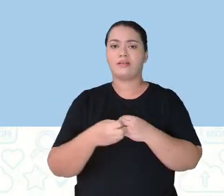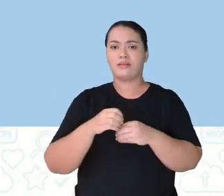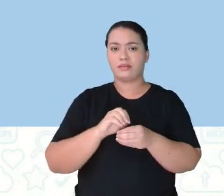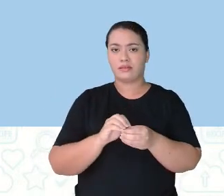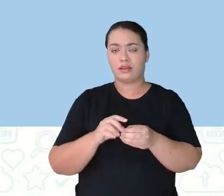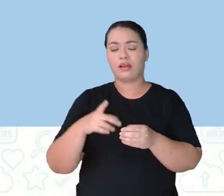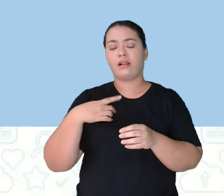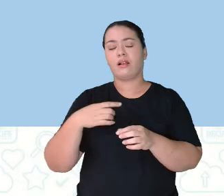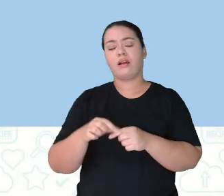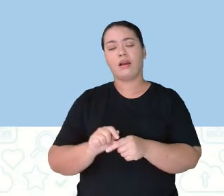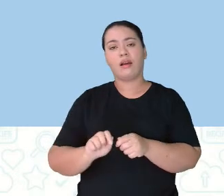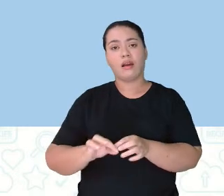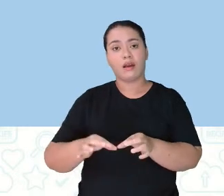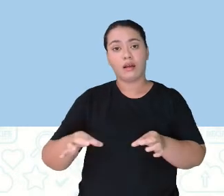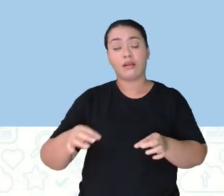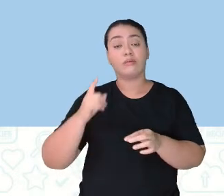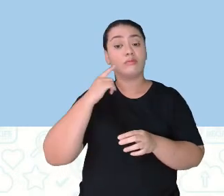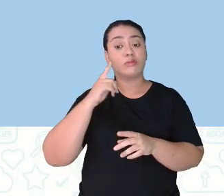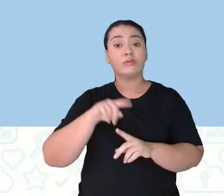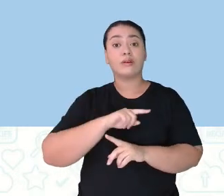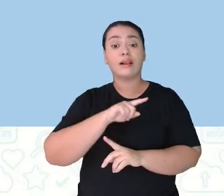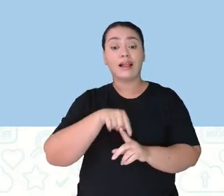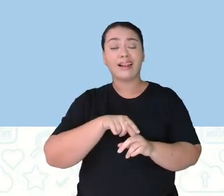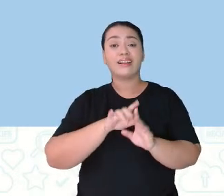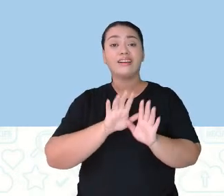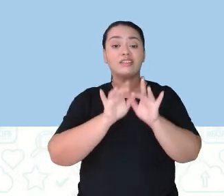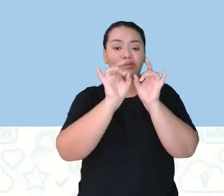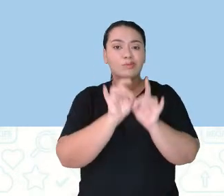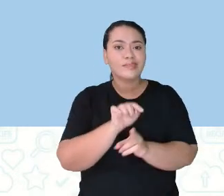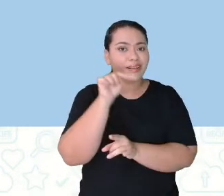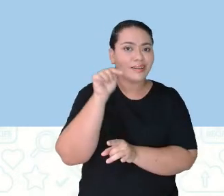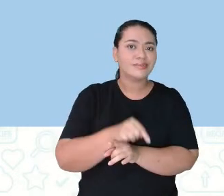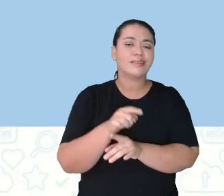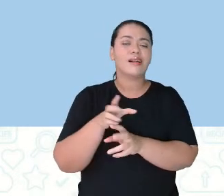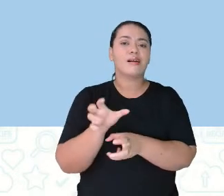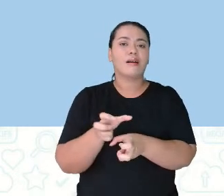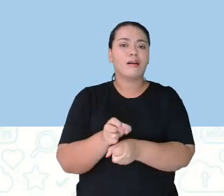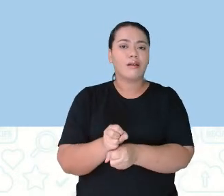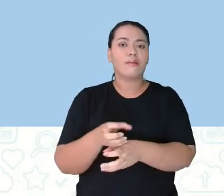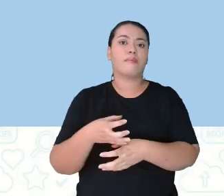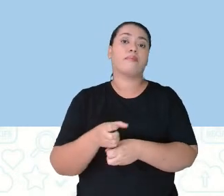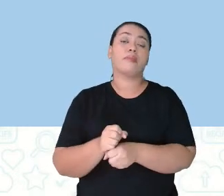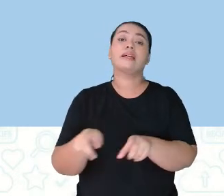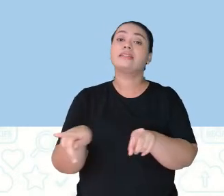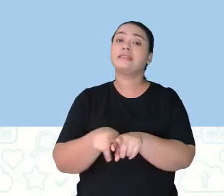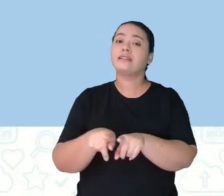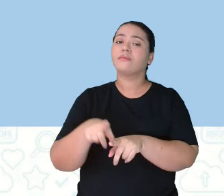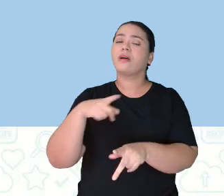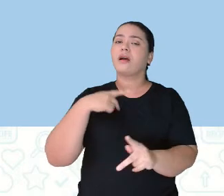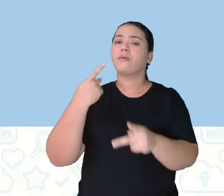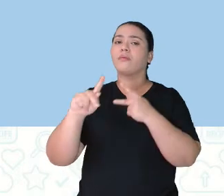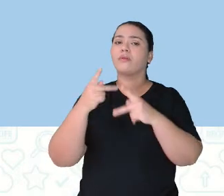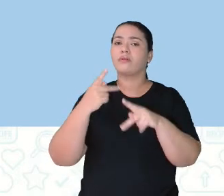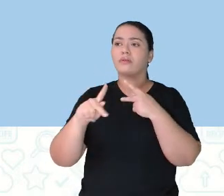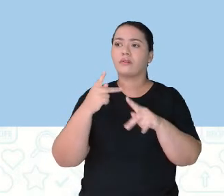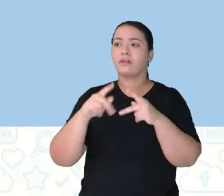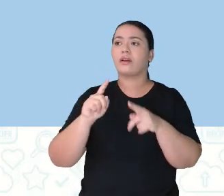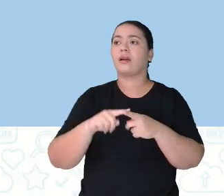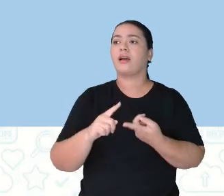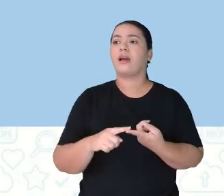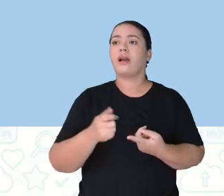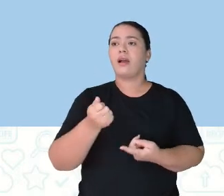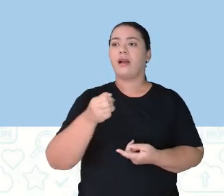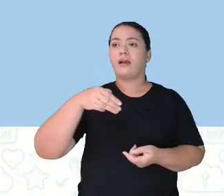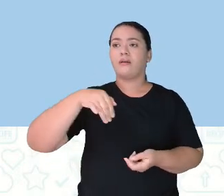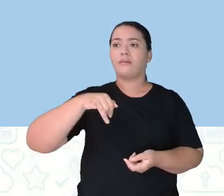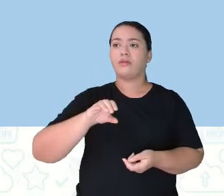é especializada em contração, então ela tem esse poder de contrair, proteínas contráteis, a miosina e